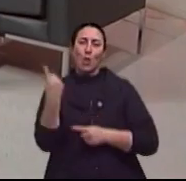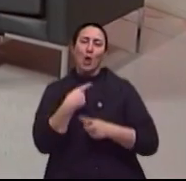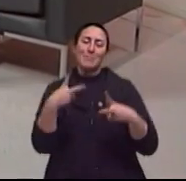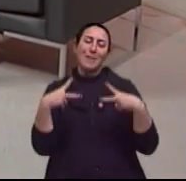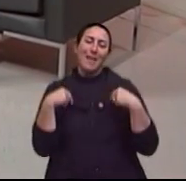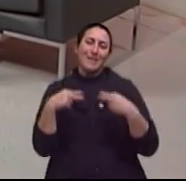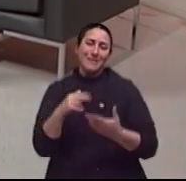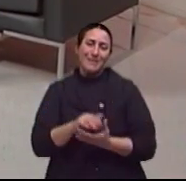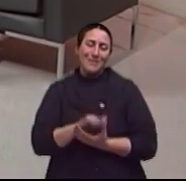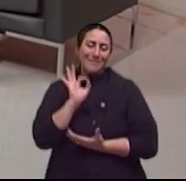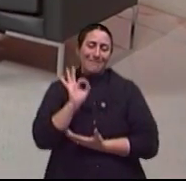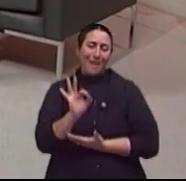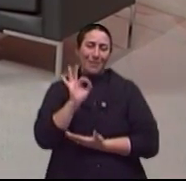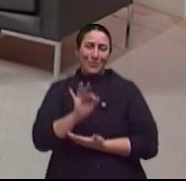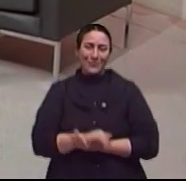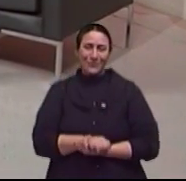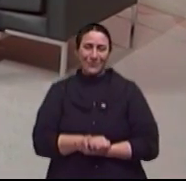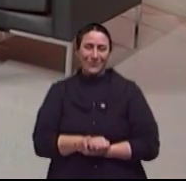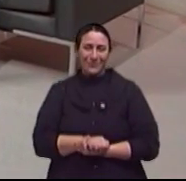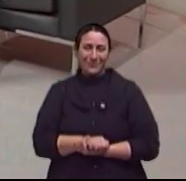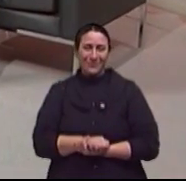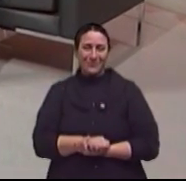merece né Certeza